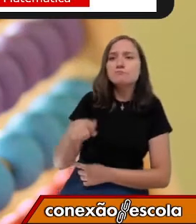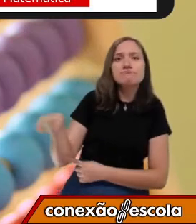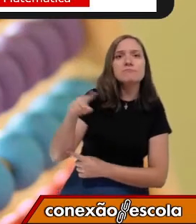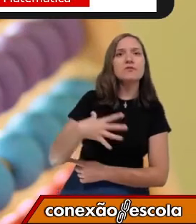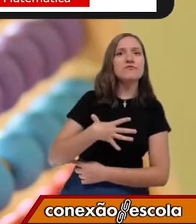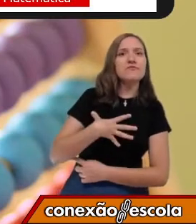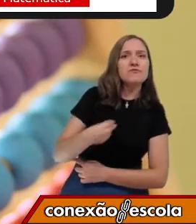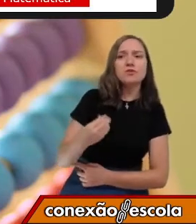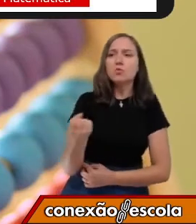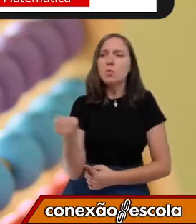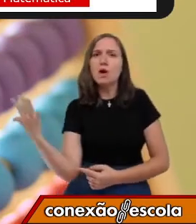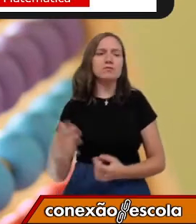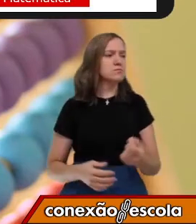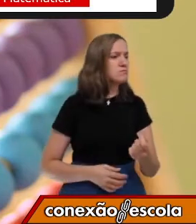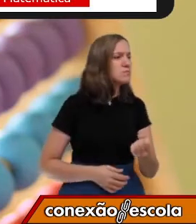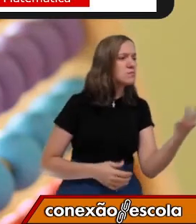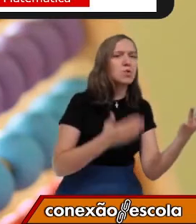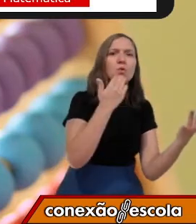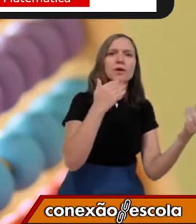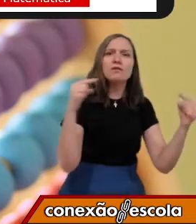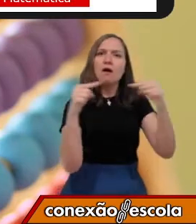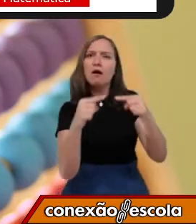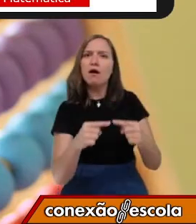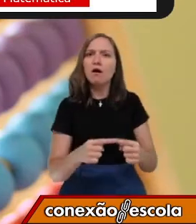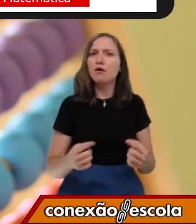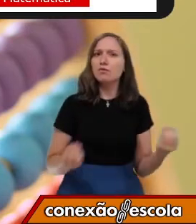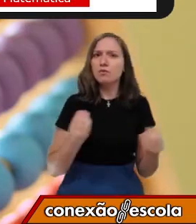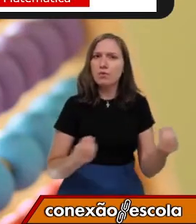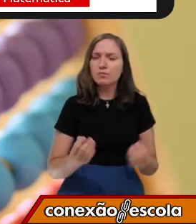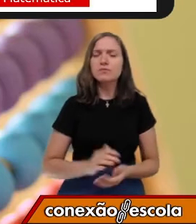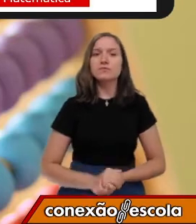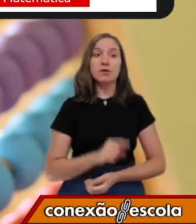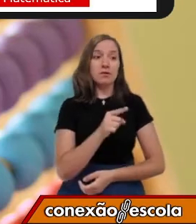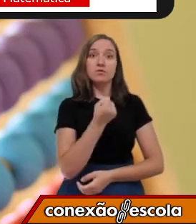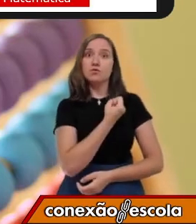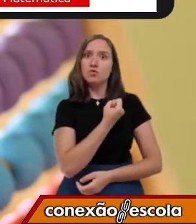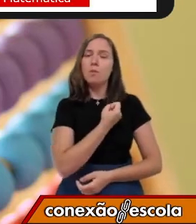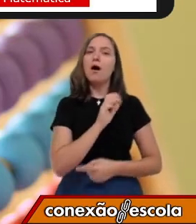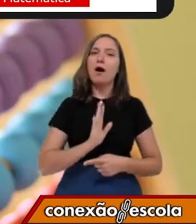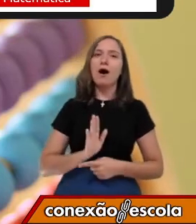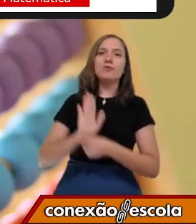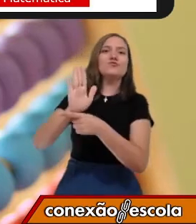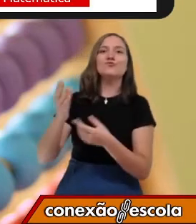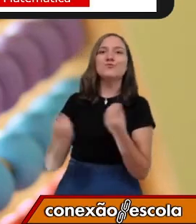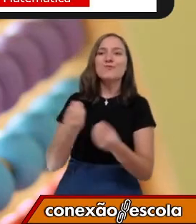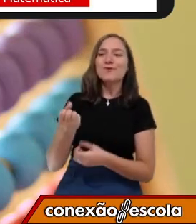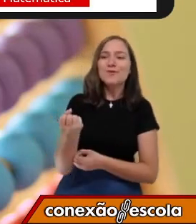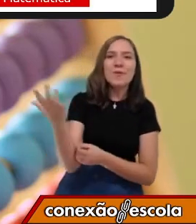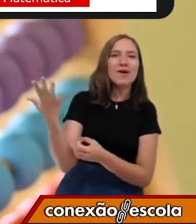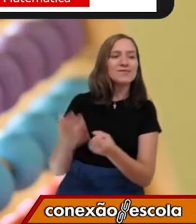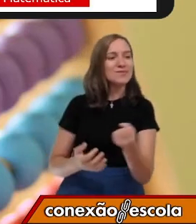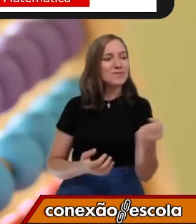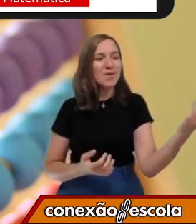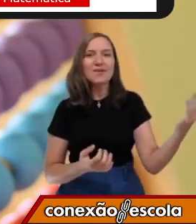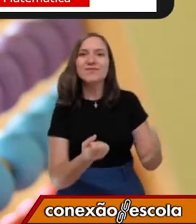de filhos, quantidade de comida, né? Então, os números nascem para poder quantificar algumas coisas. Então,